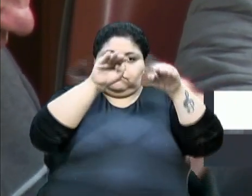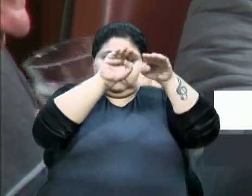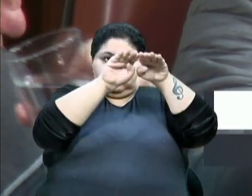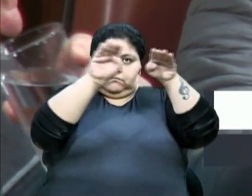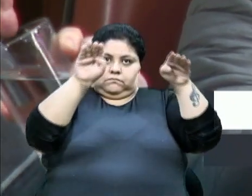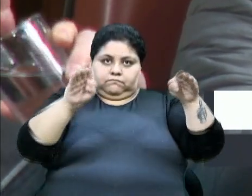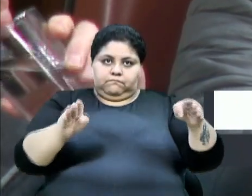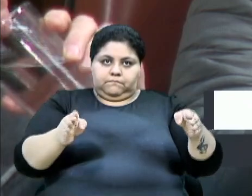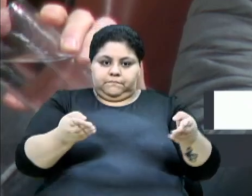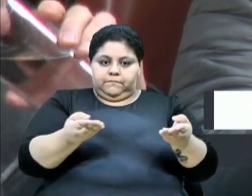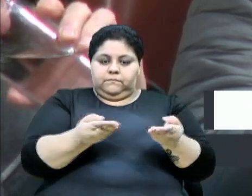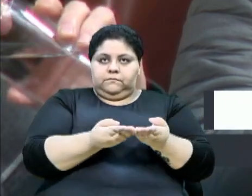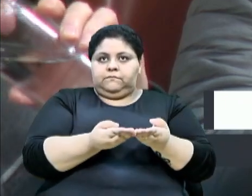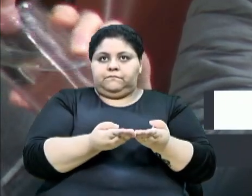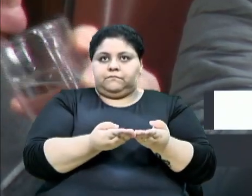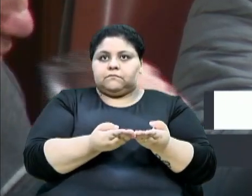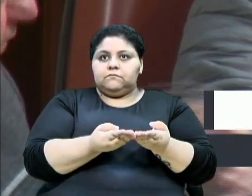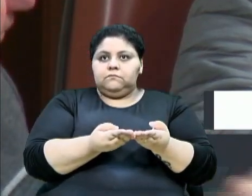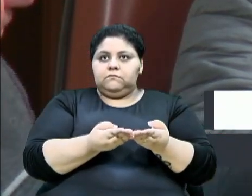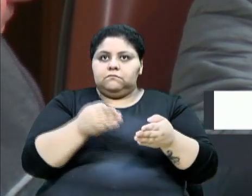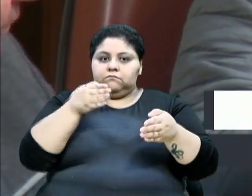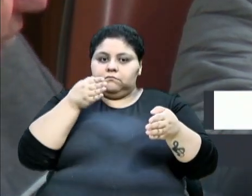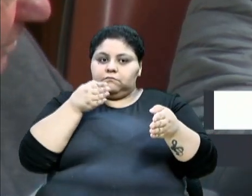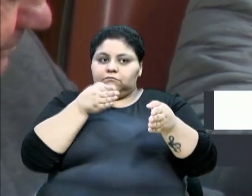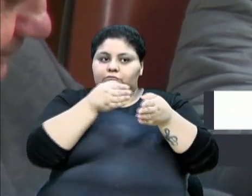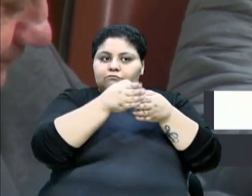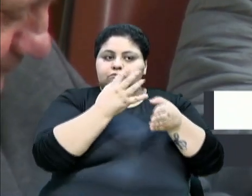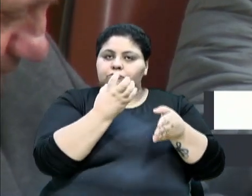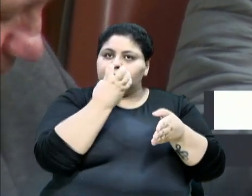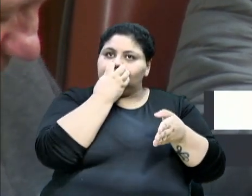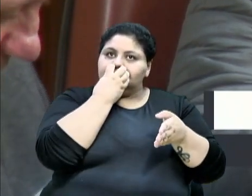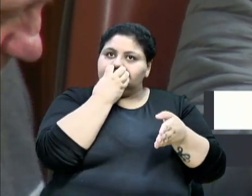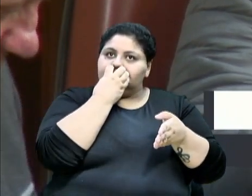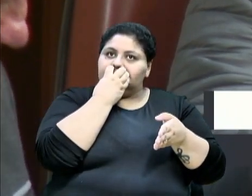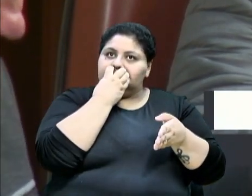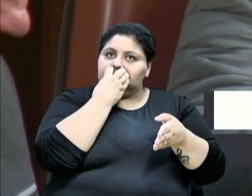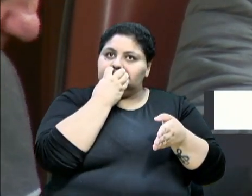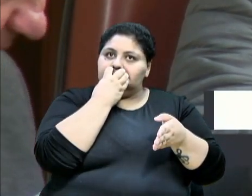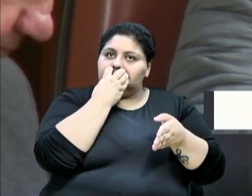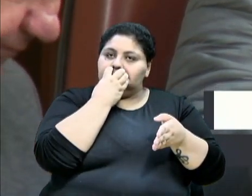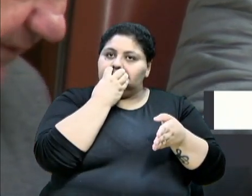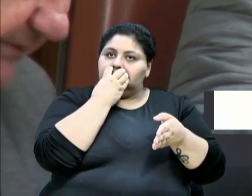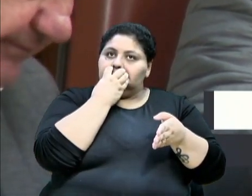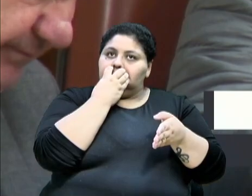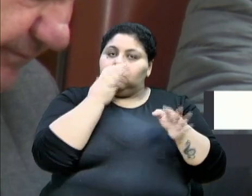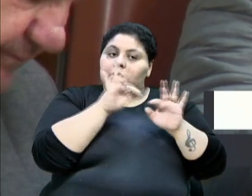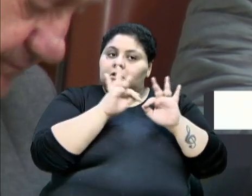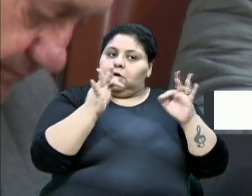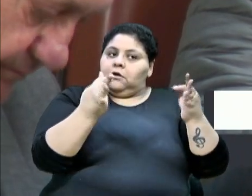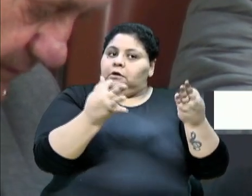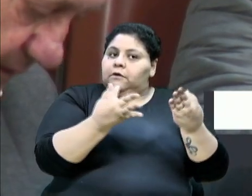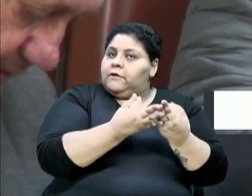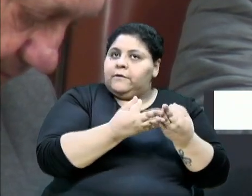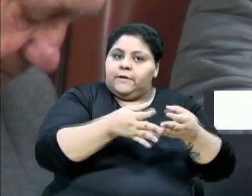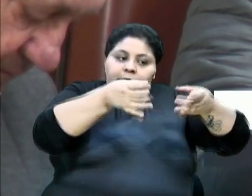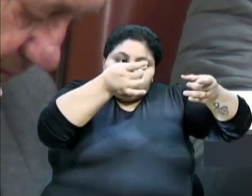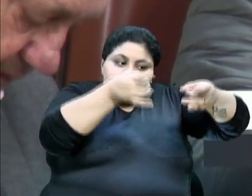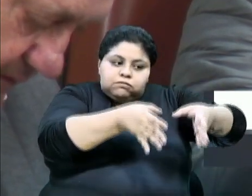porquinho. Eu vi isso dentro de casa. Então são situações que são inimagináveis aos nossos olhos, mas